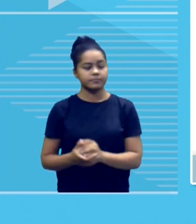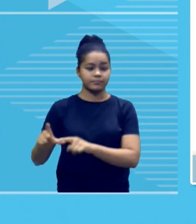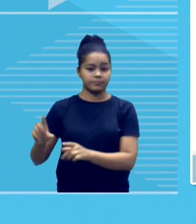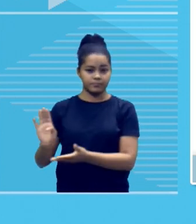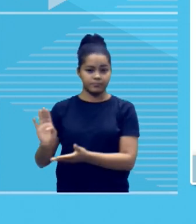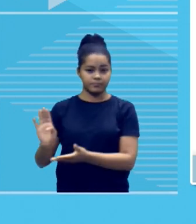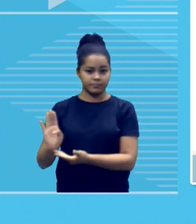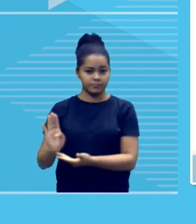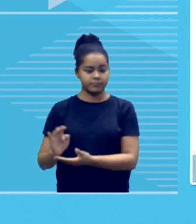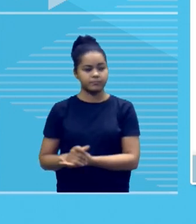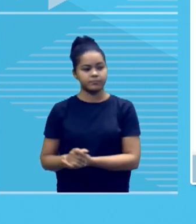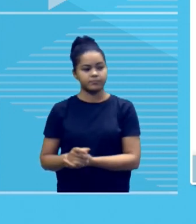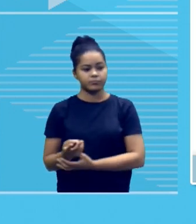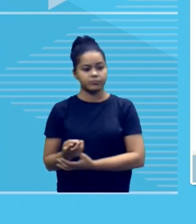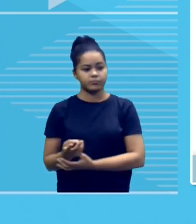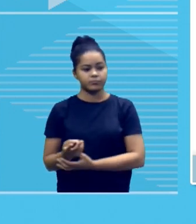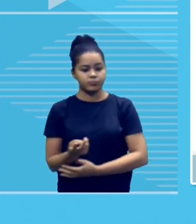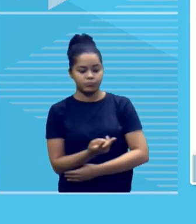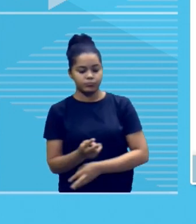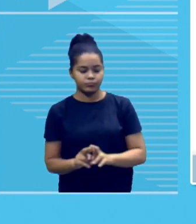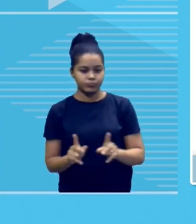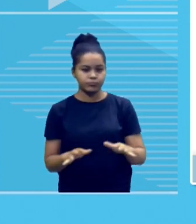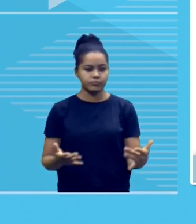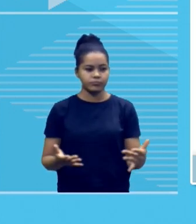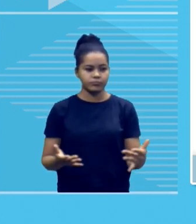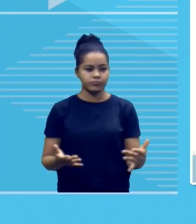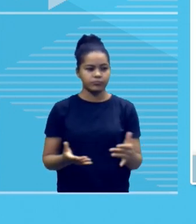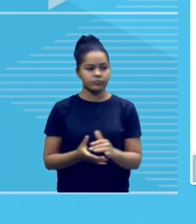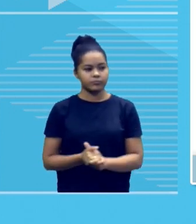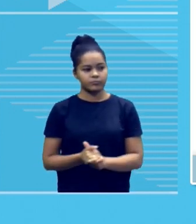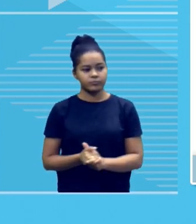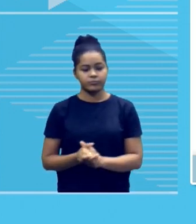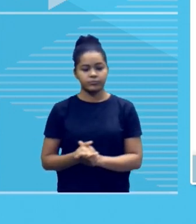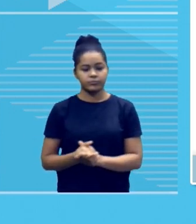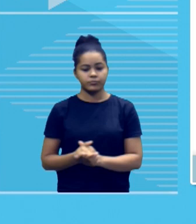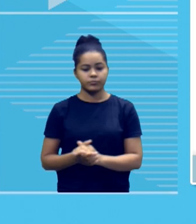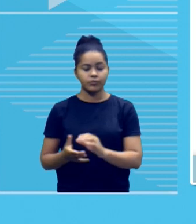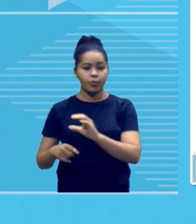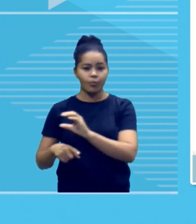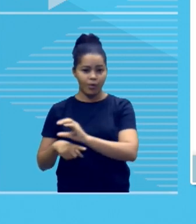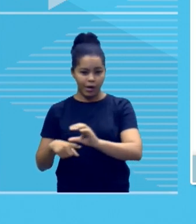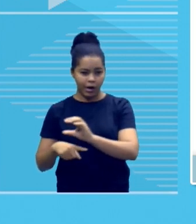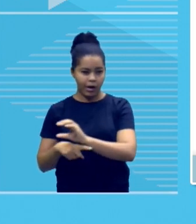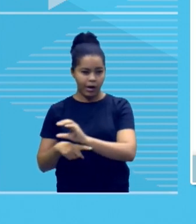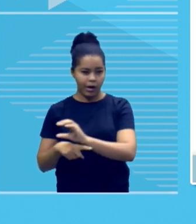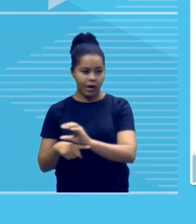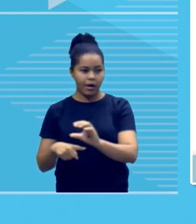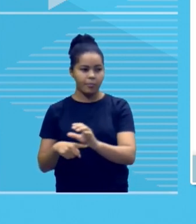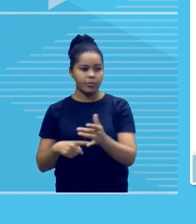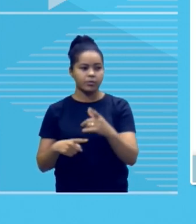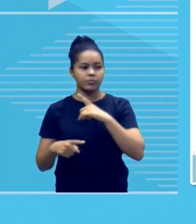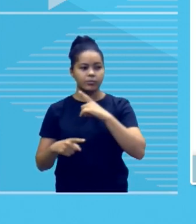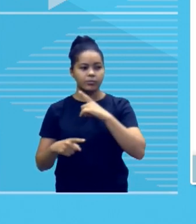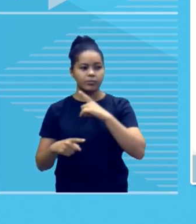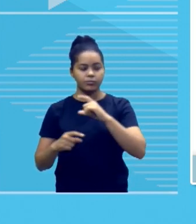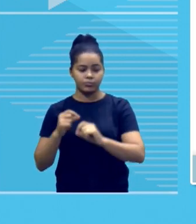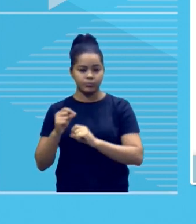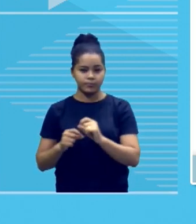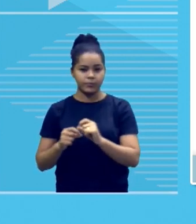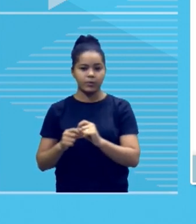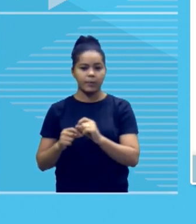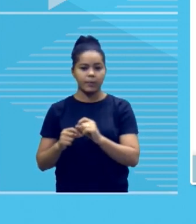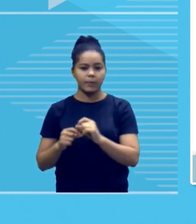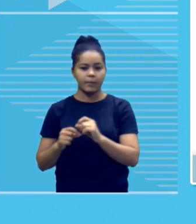mudando olha só tá mudando aqui a cadeia carbônica veja que essa cadeia aqui é normal ó só tem uma sequência de